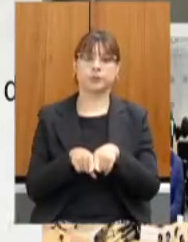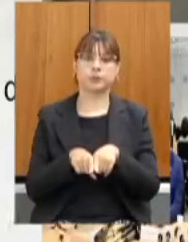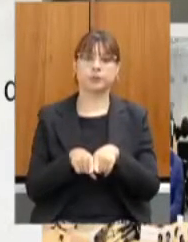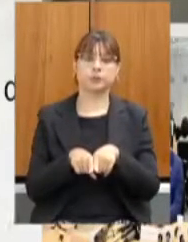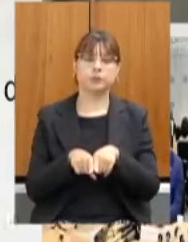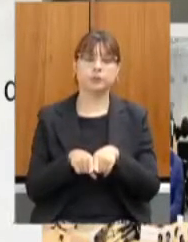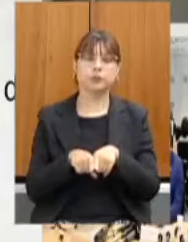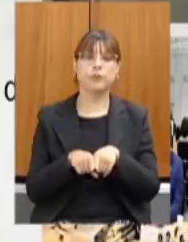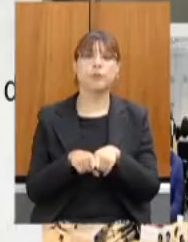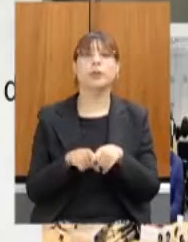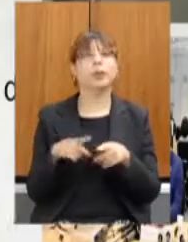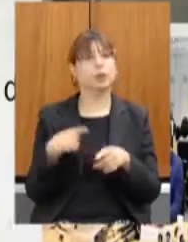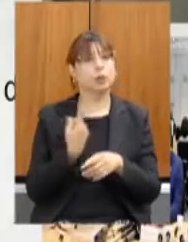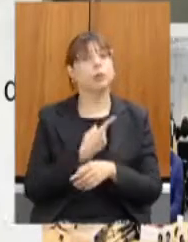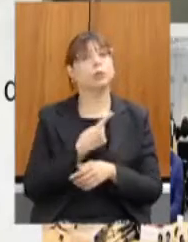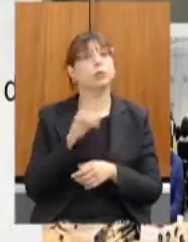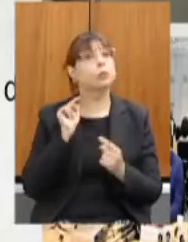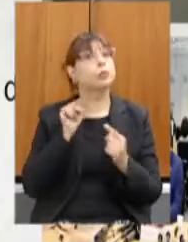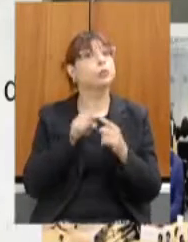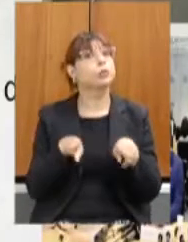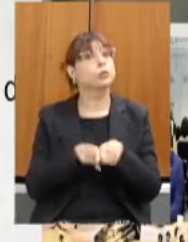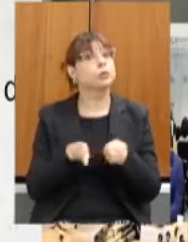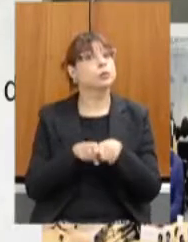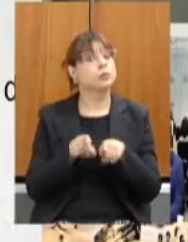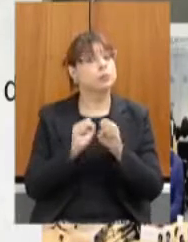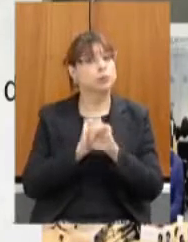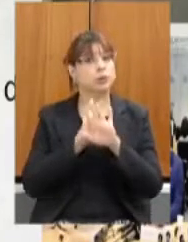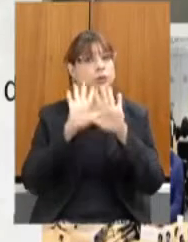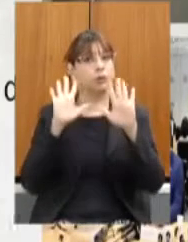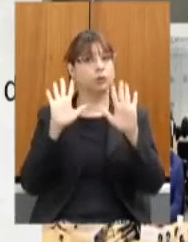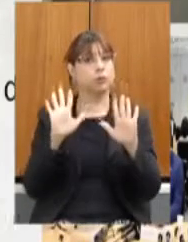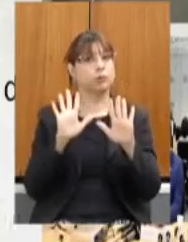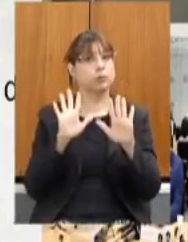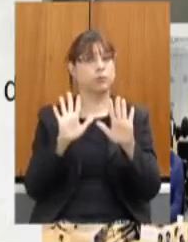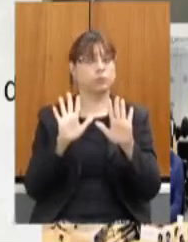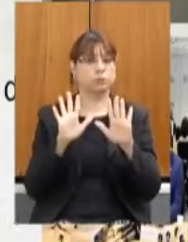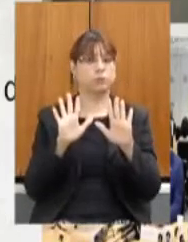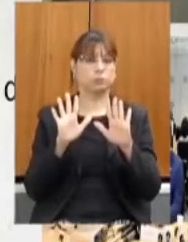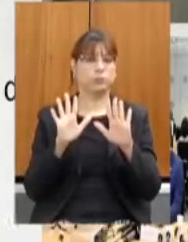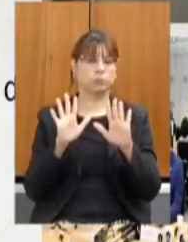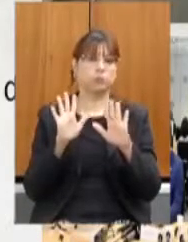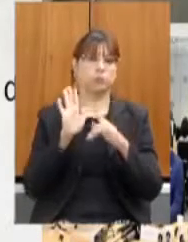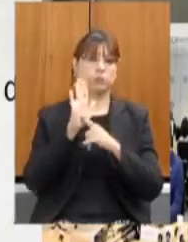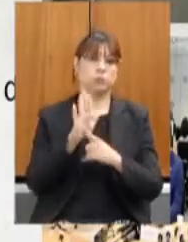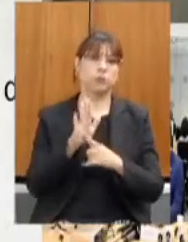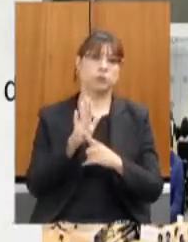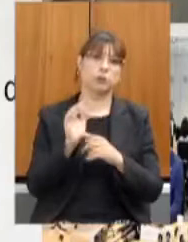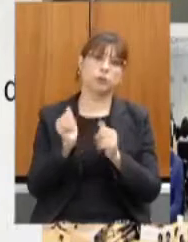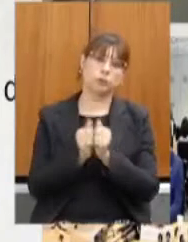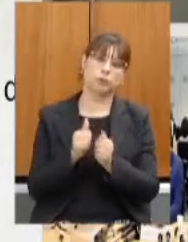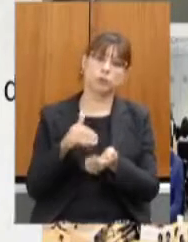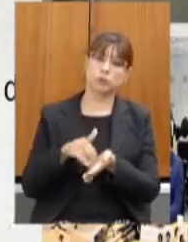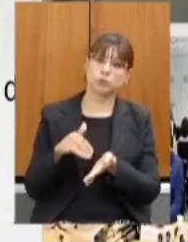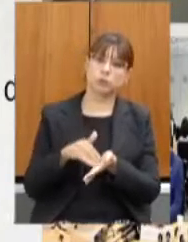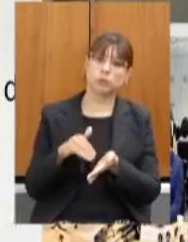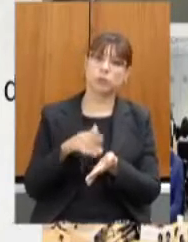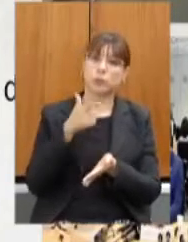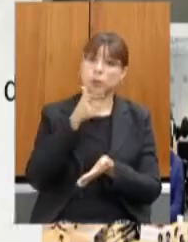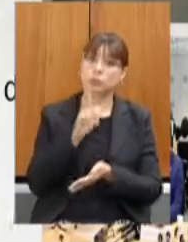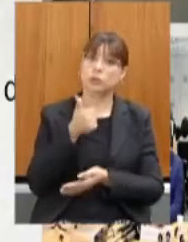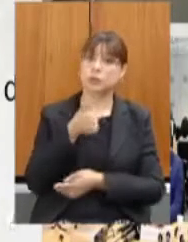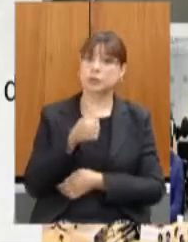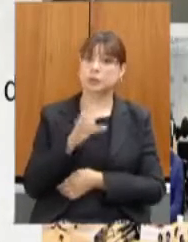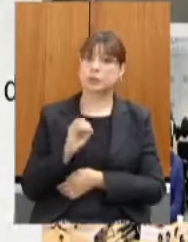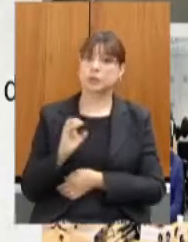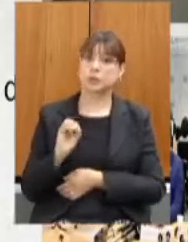foi de dar transparência transparência das ações da secretaria a ponto de nós tivemos temos atingido 100